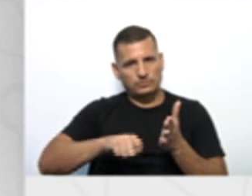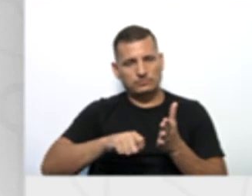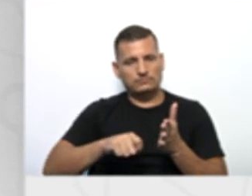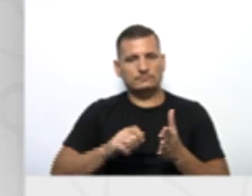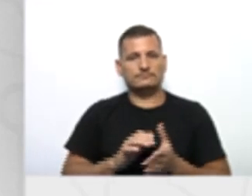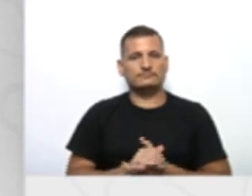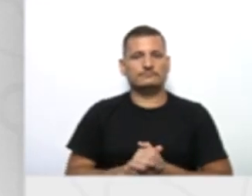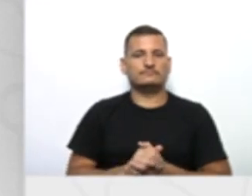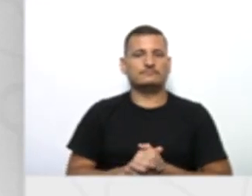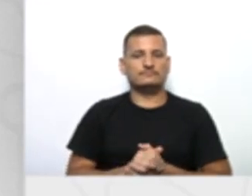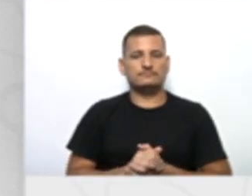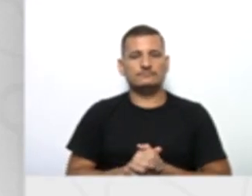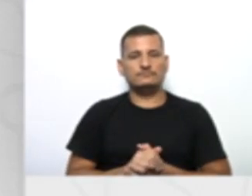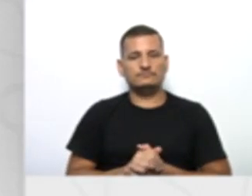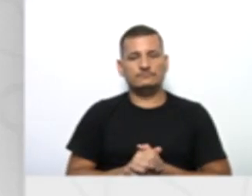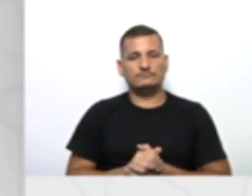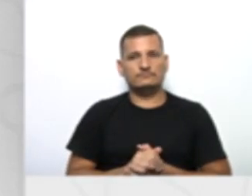listados.